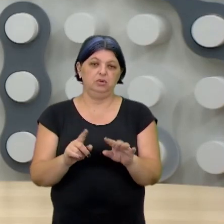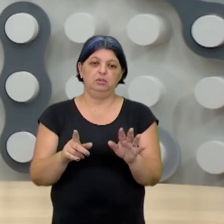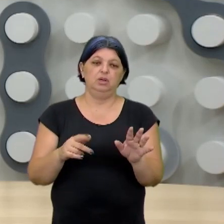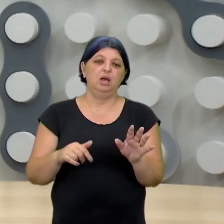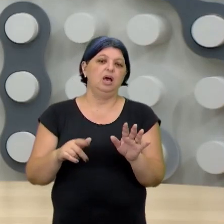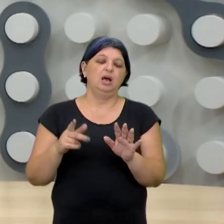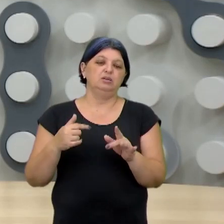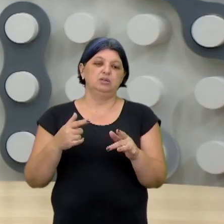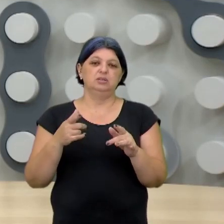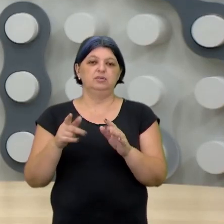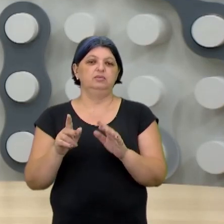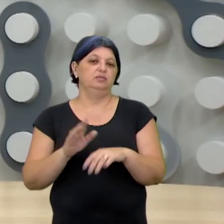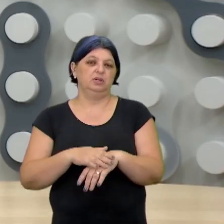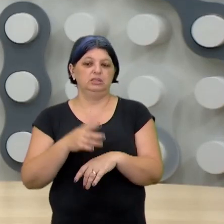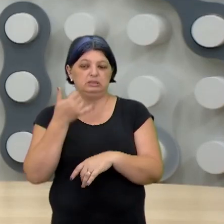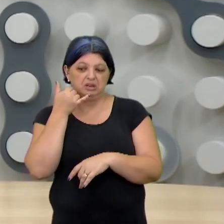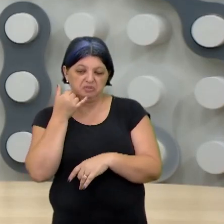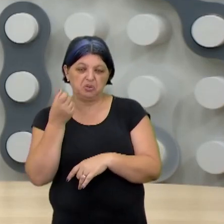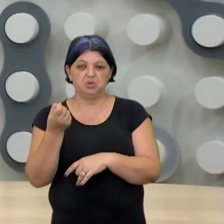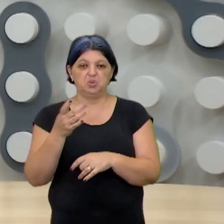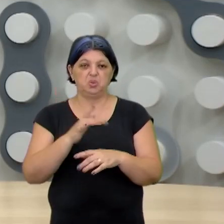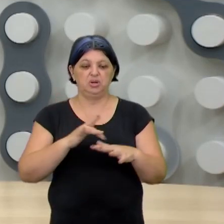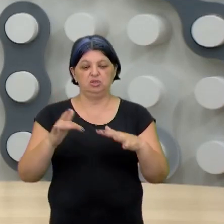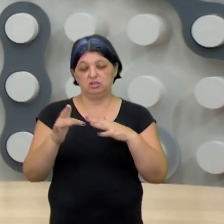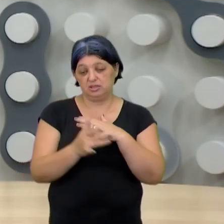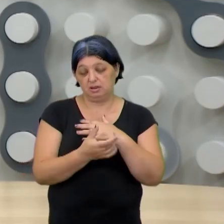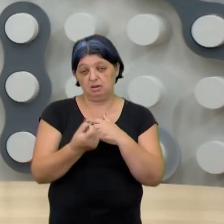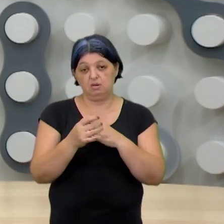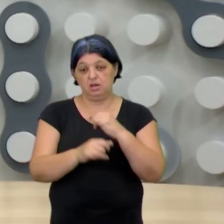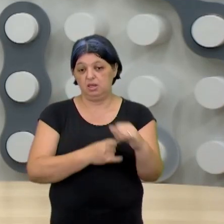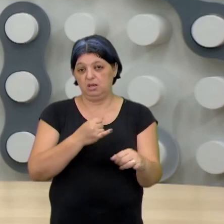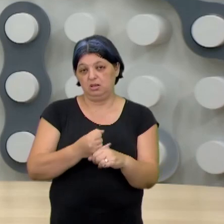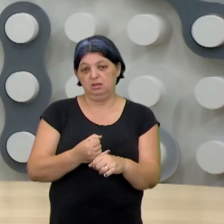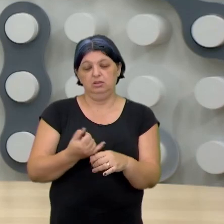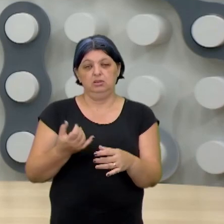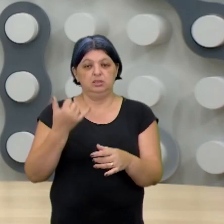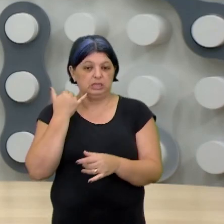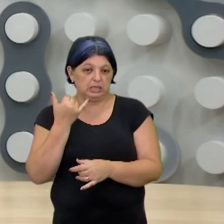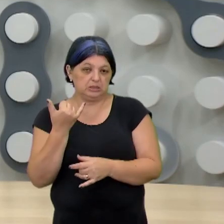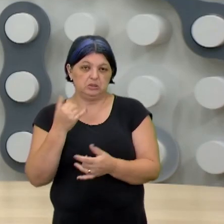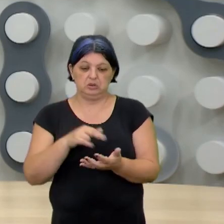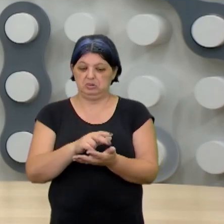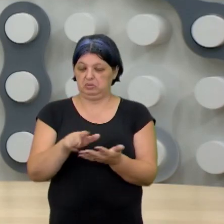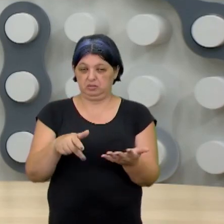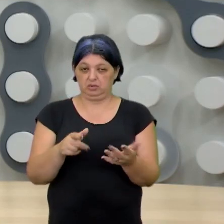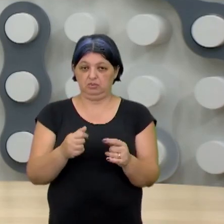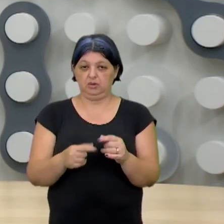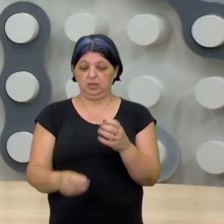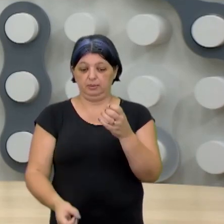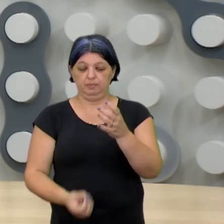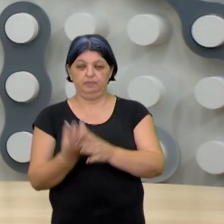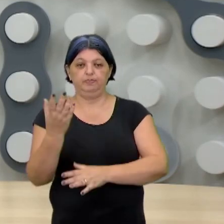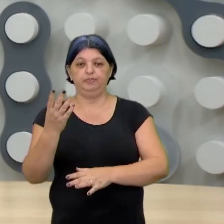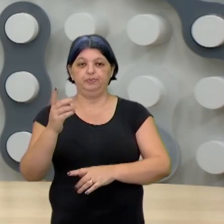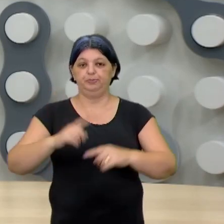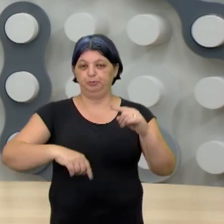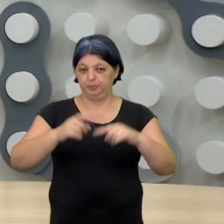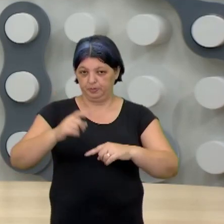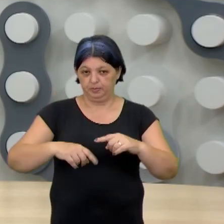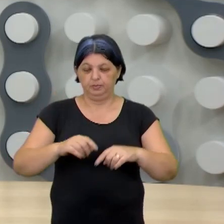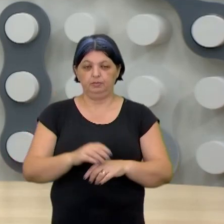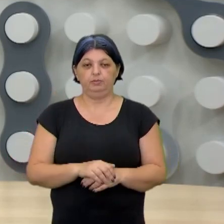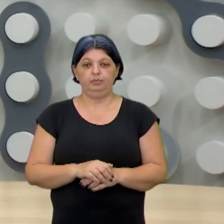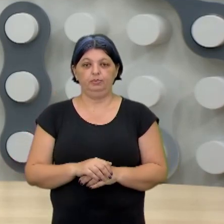por telefone, faz pelas redes sociais, por e-mail, pela internet, por ligações e tal. E ele cria o seu material ali, a sua matéria,